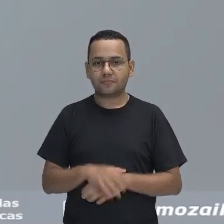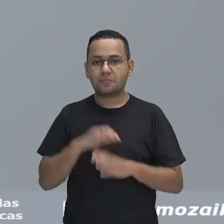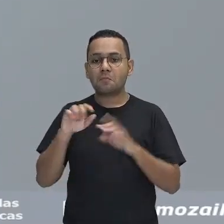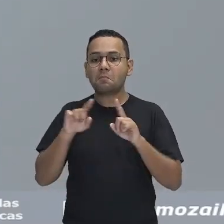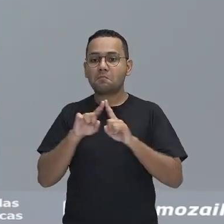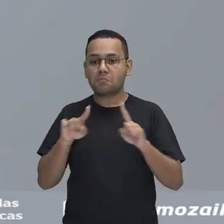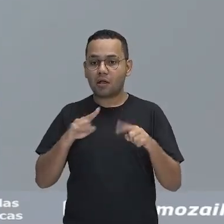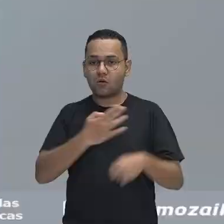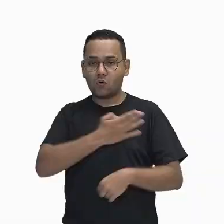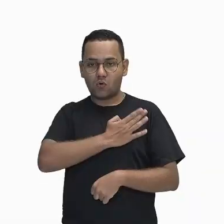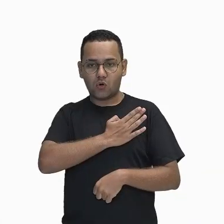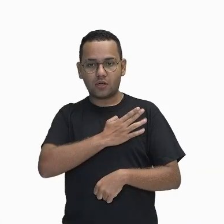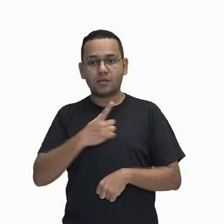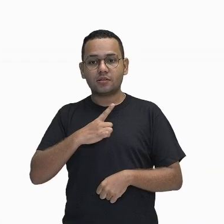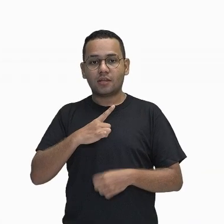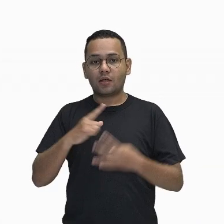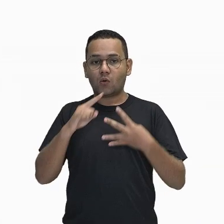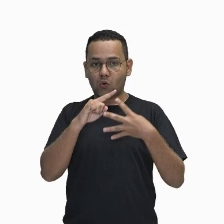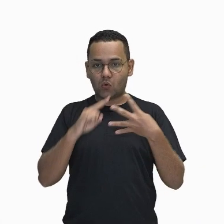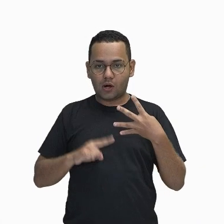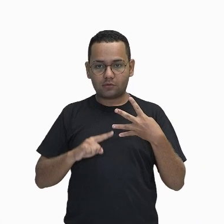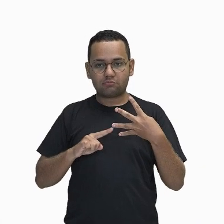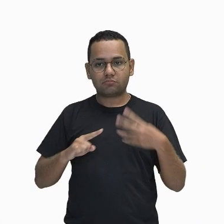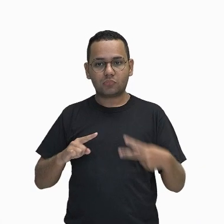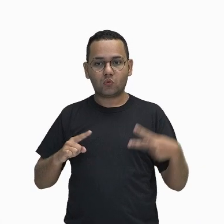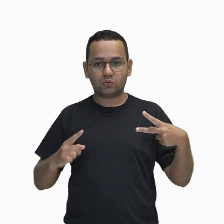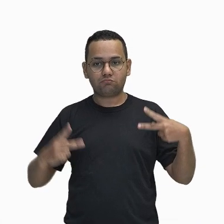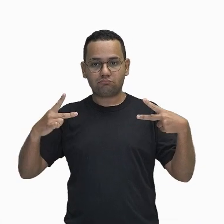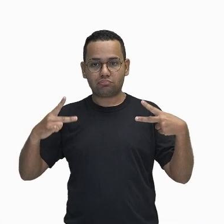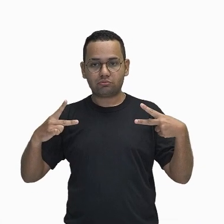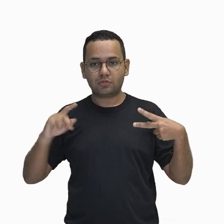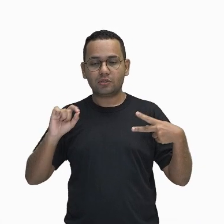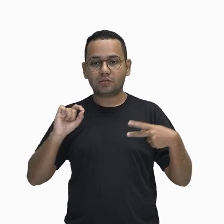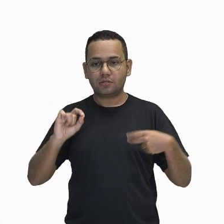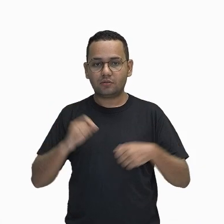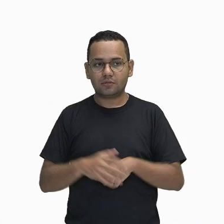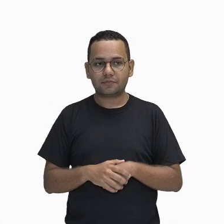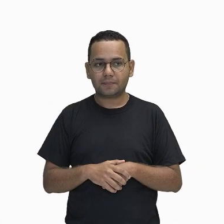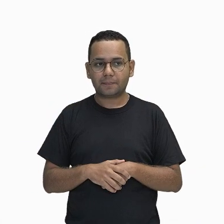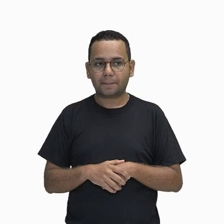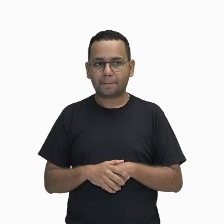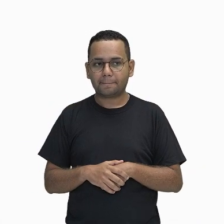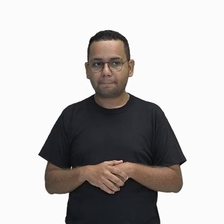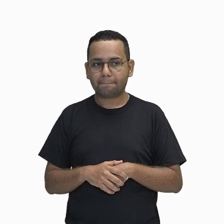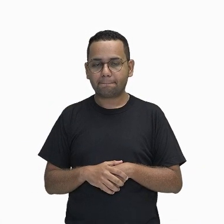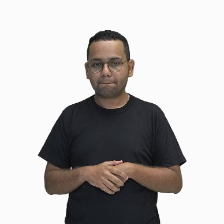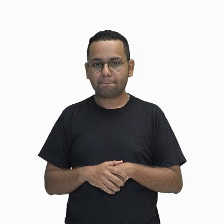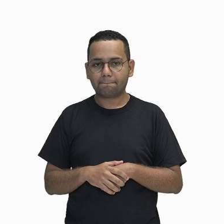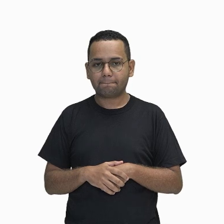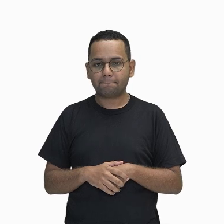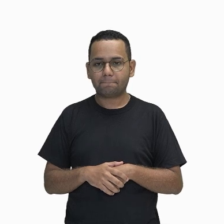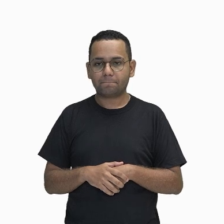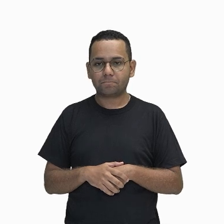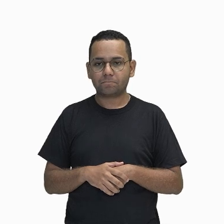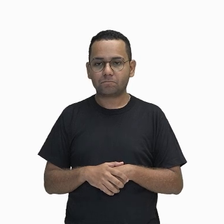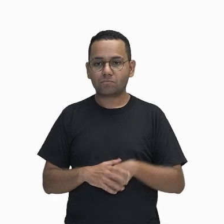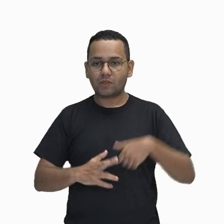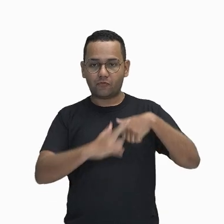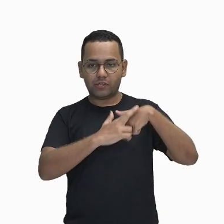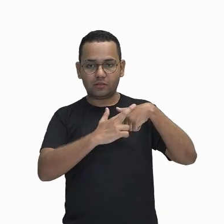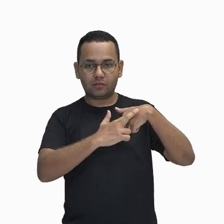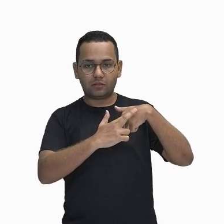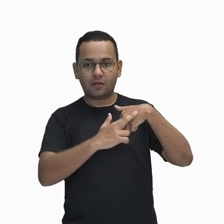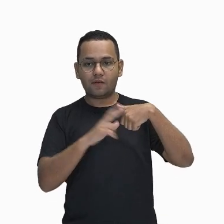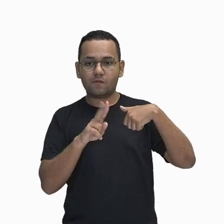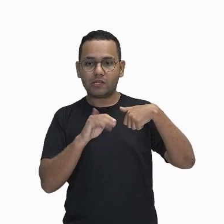em 4 cavidades, 2 ventrículos, esquerdo e direito, e 2 átrios,